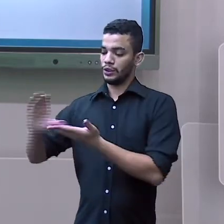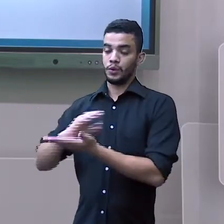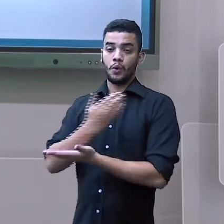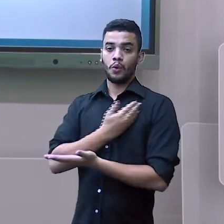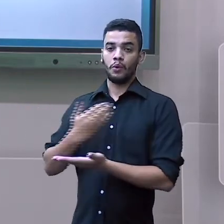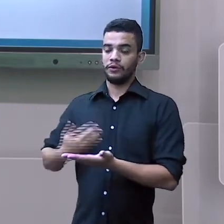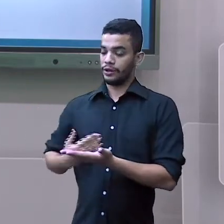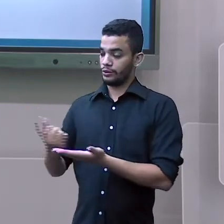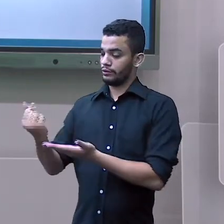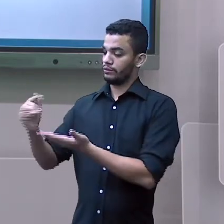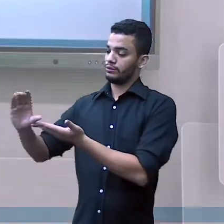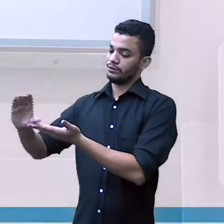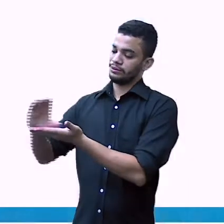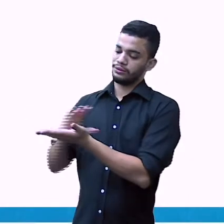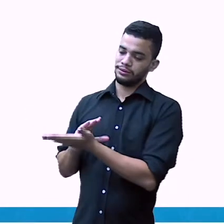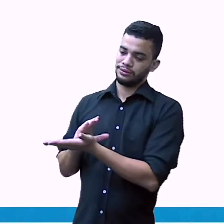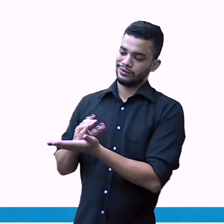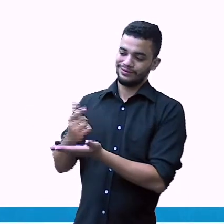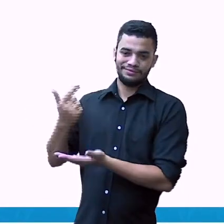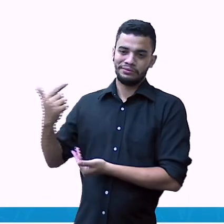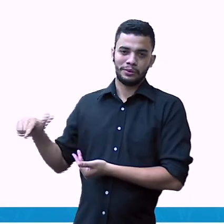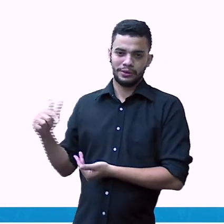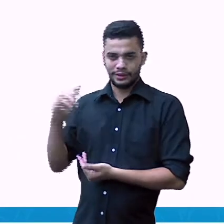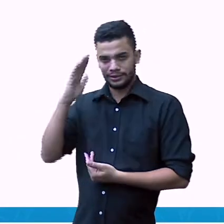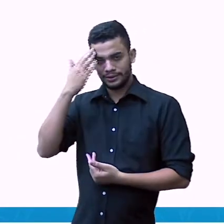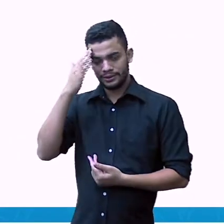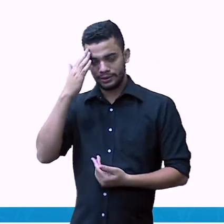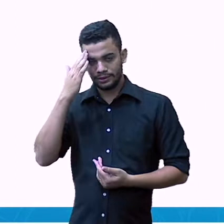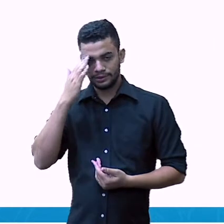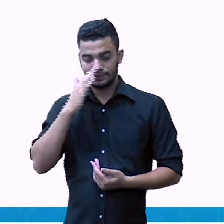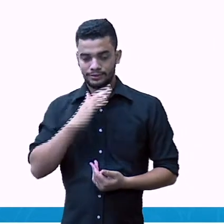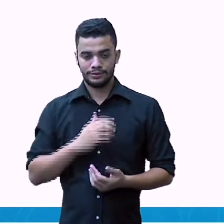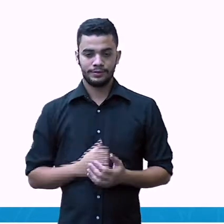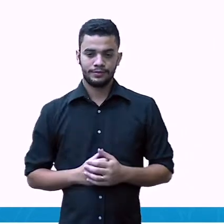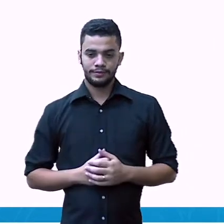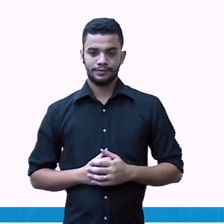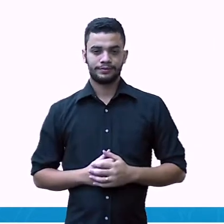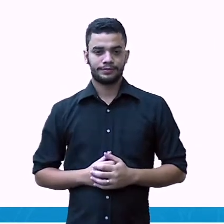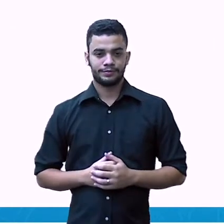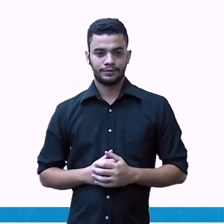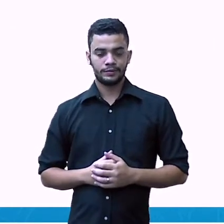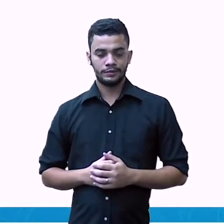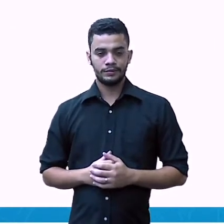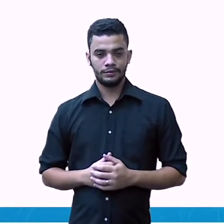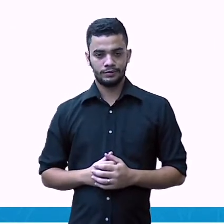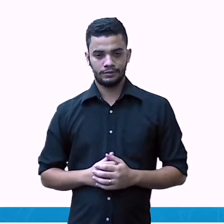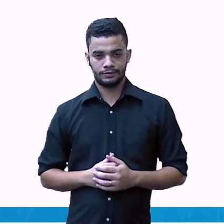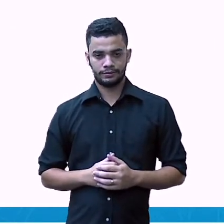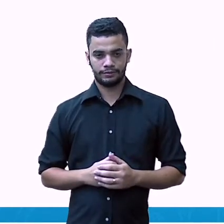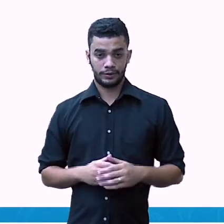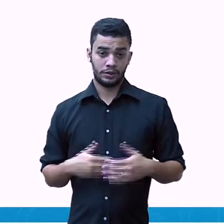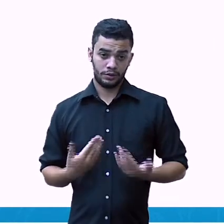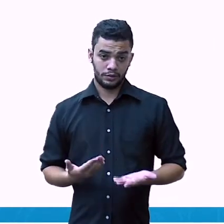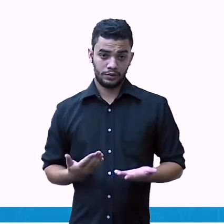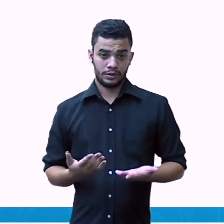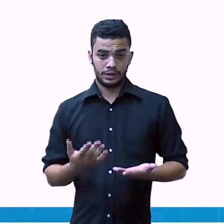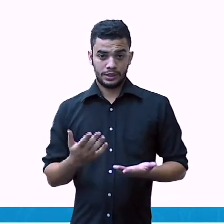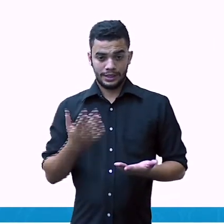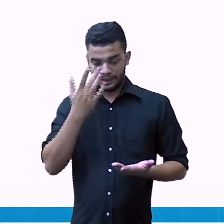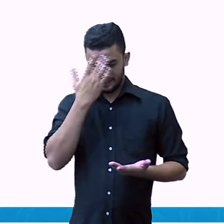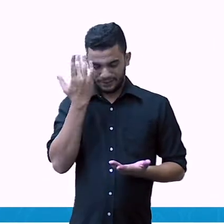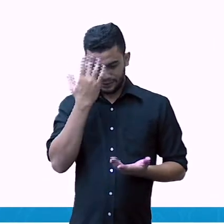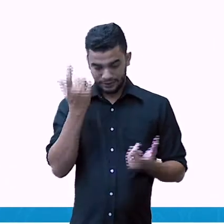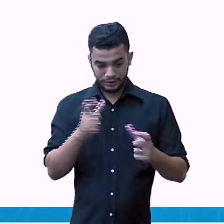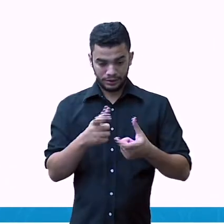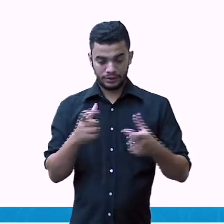leitura. Muitas vezes eles vivem em situações de subemprego, isto é, não ganham o